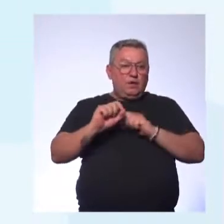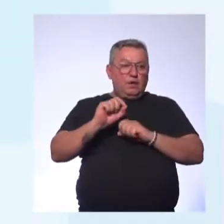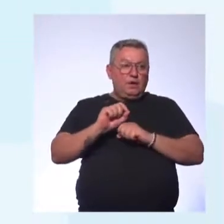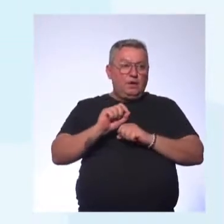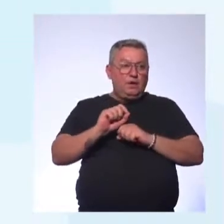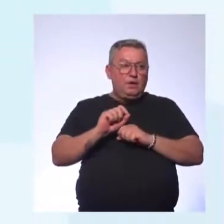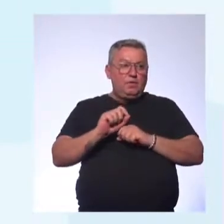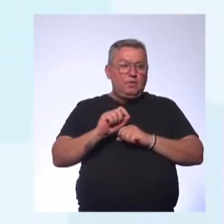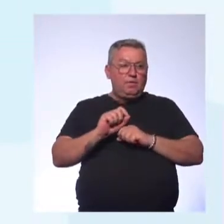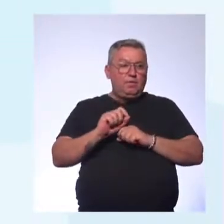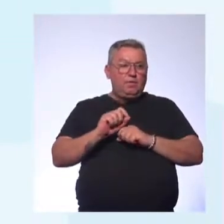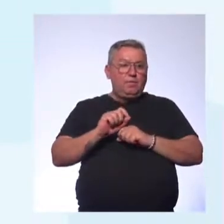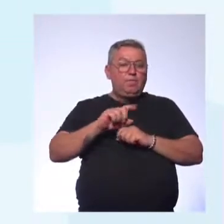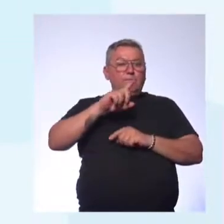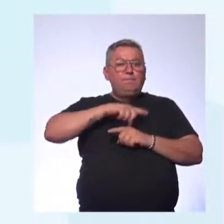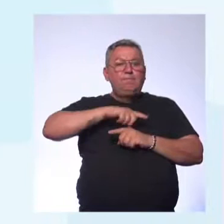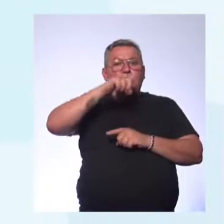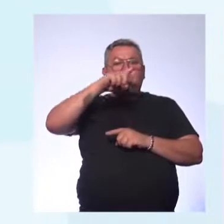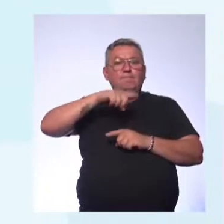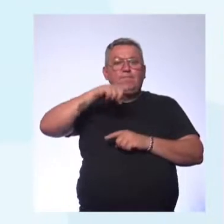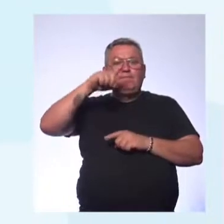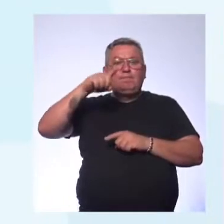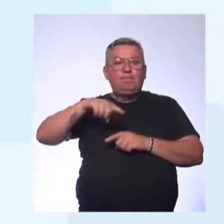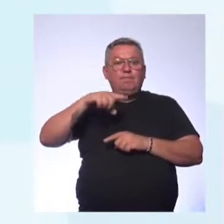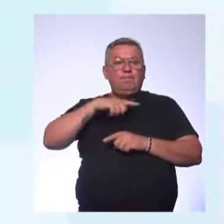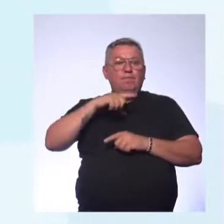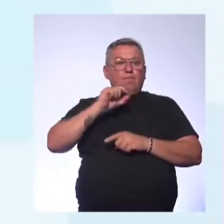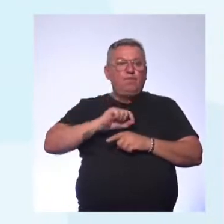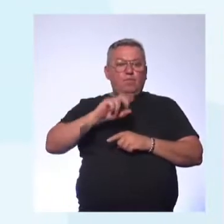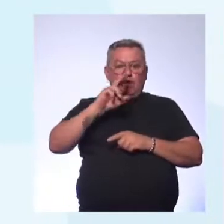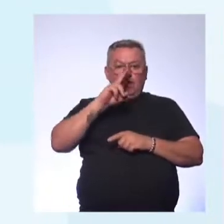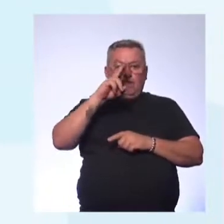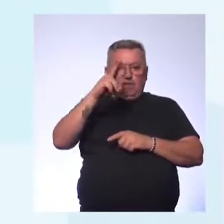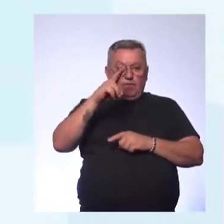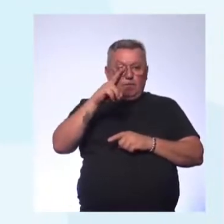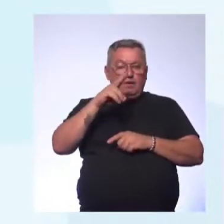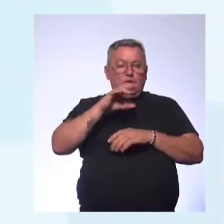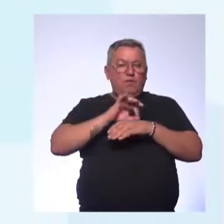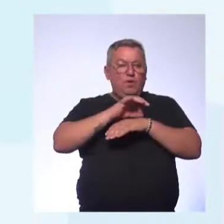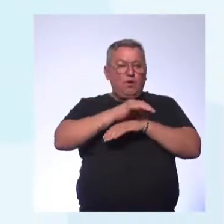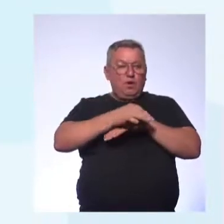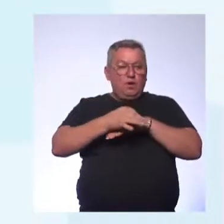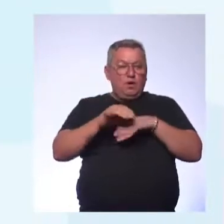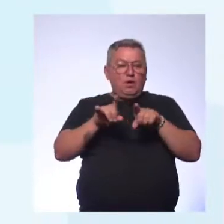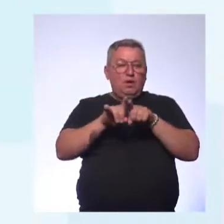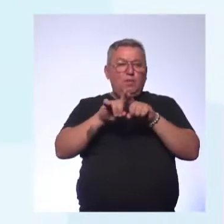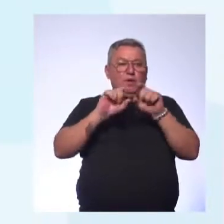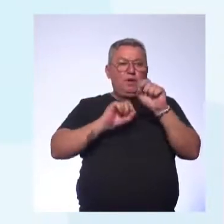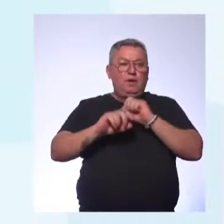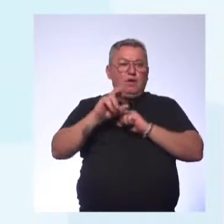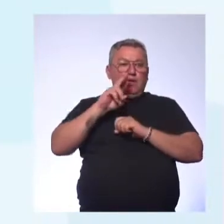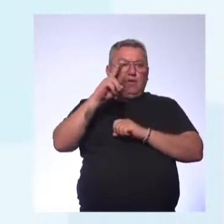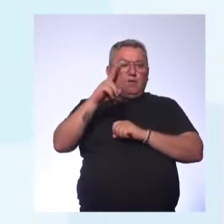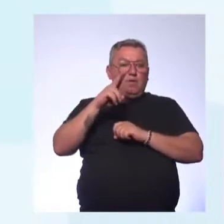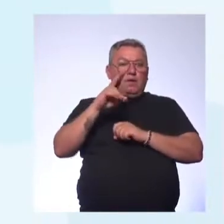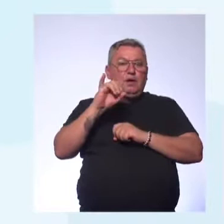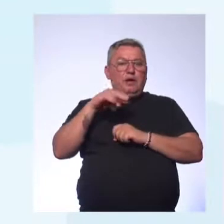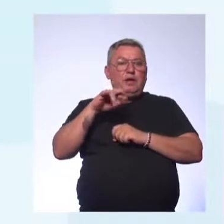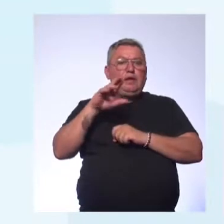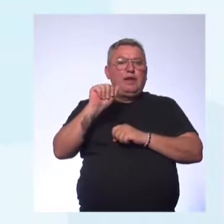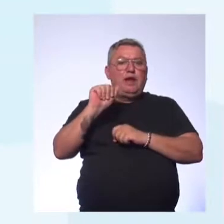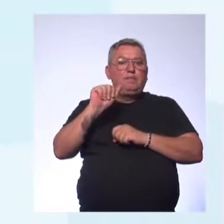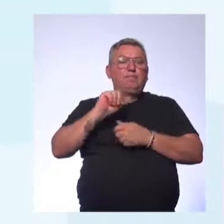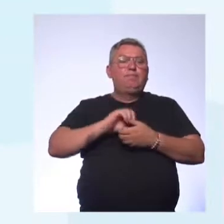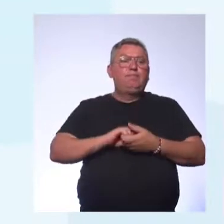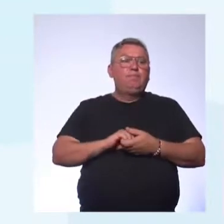aqui um retrato em zig zag então é que eu tenho a força intermolecular EA que eu tenho a força e entra